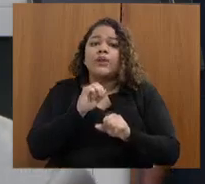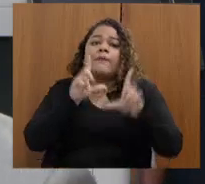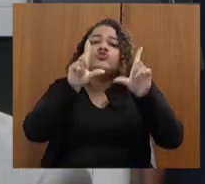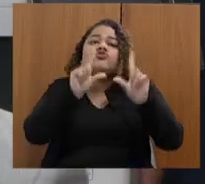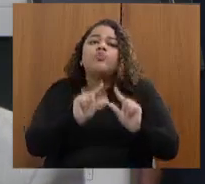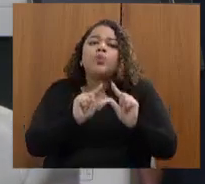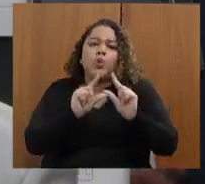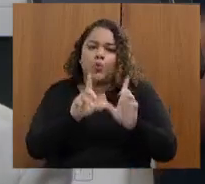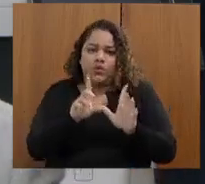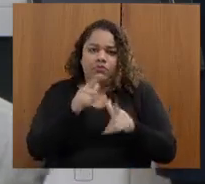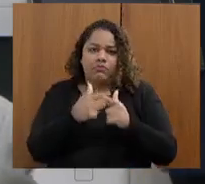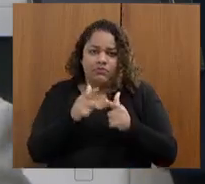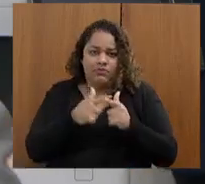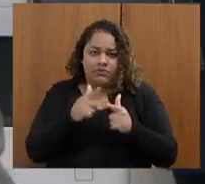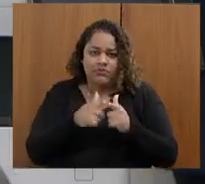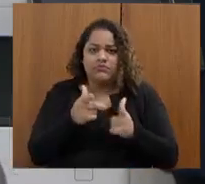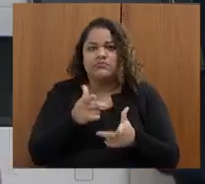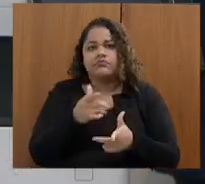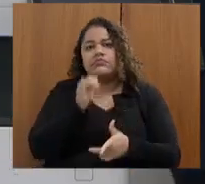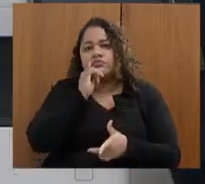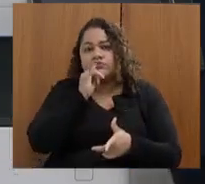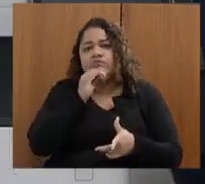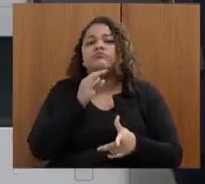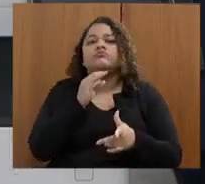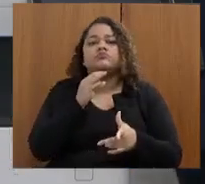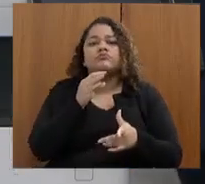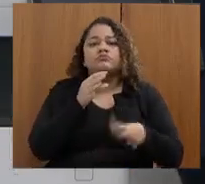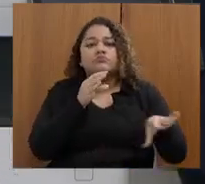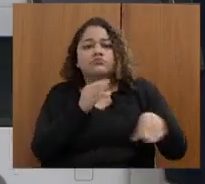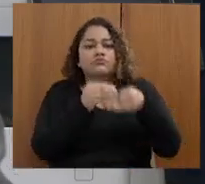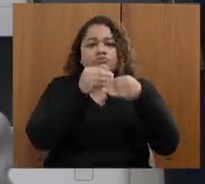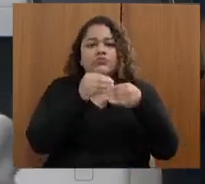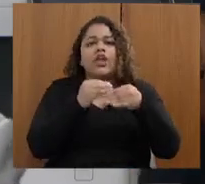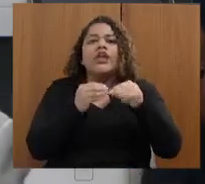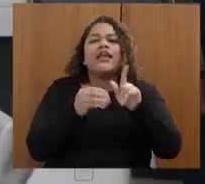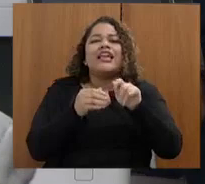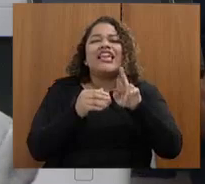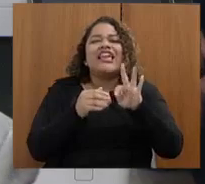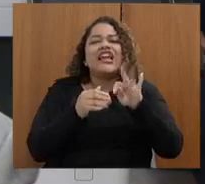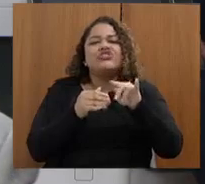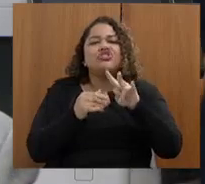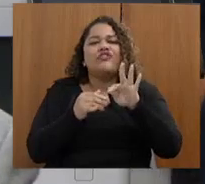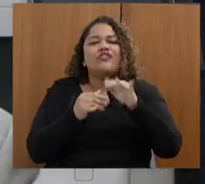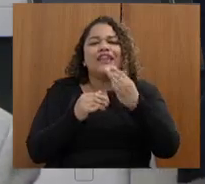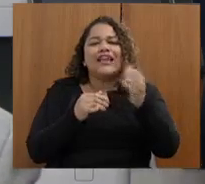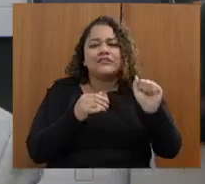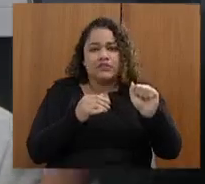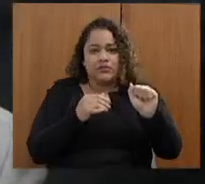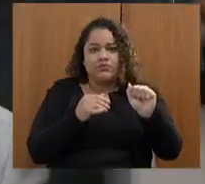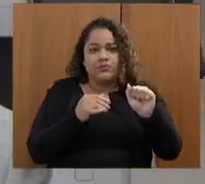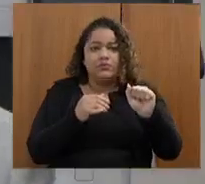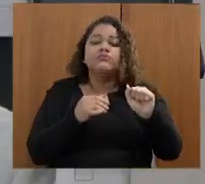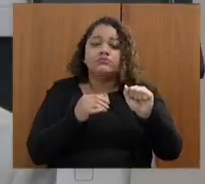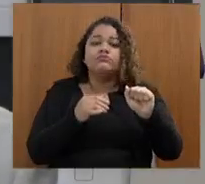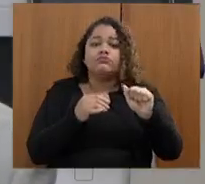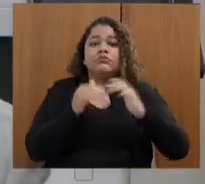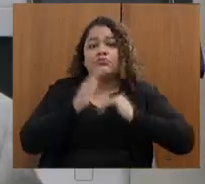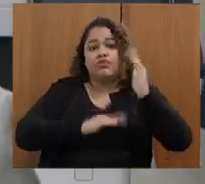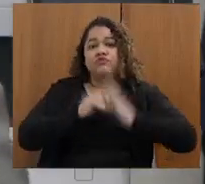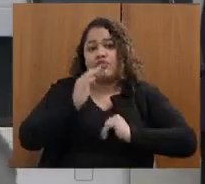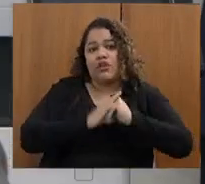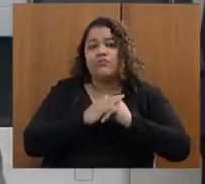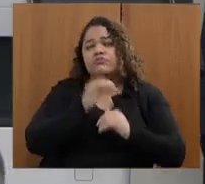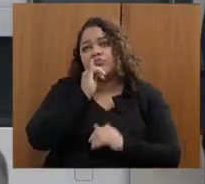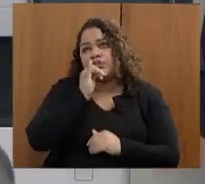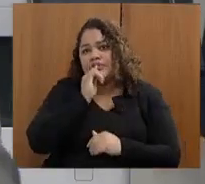a incorporação de gratificações para os profissionais da UEMG nós temos hoje gestantes que